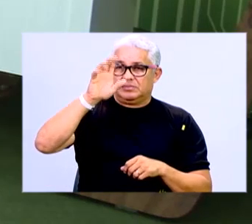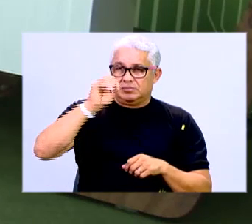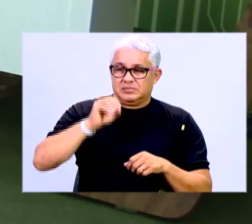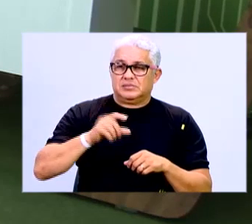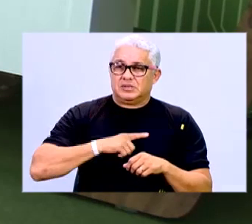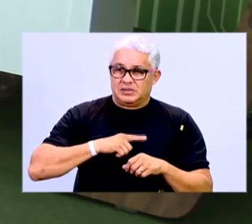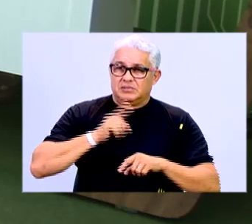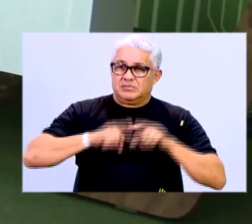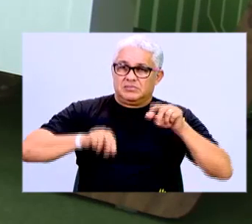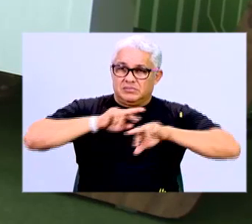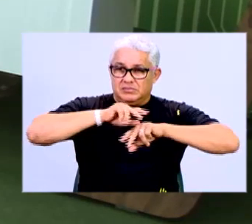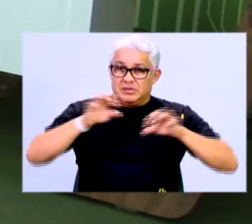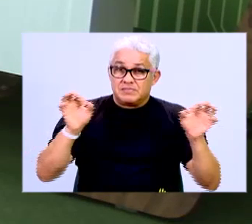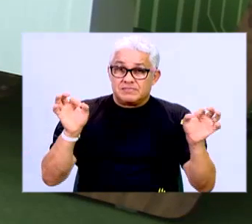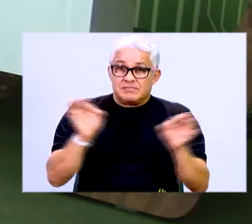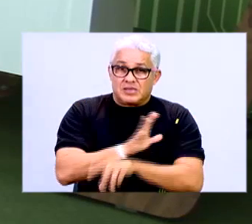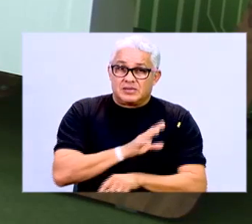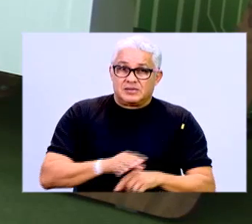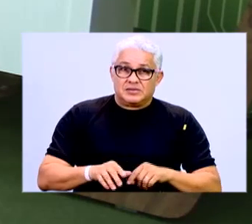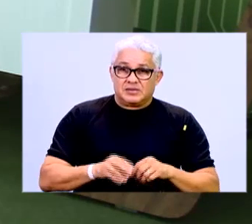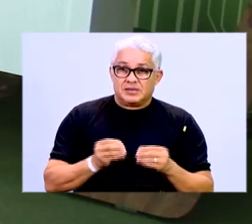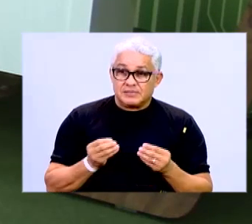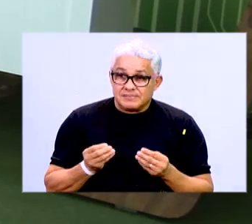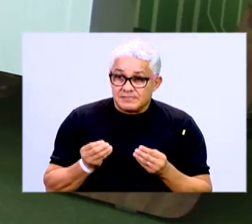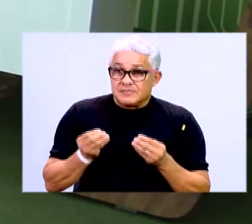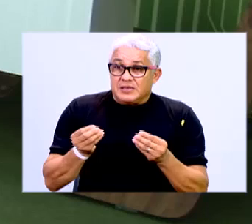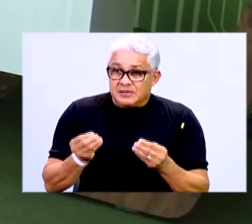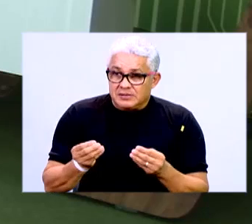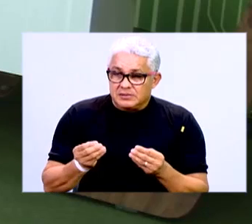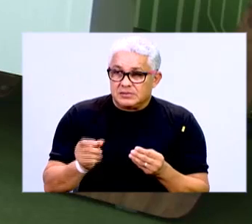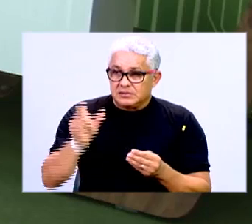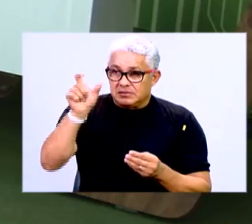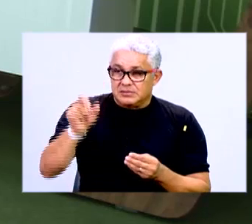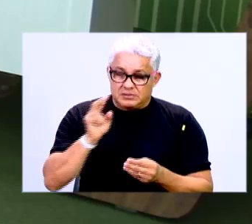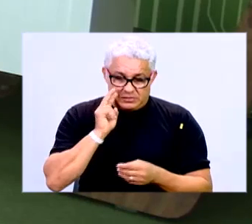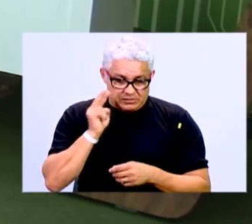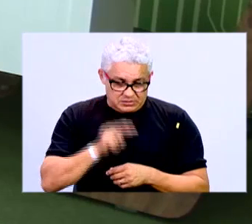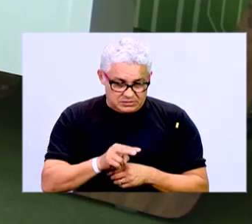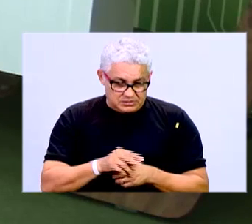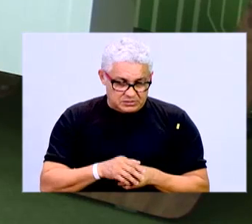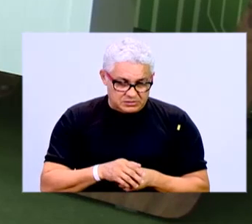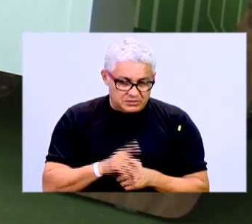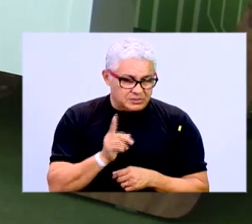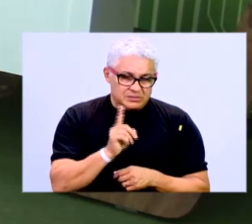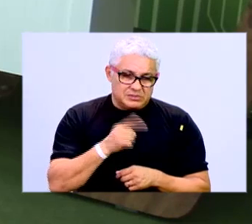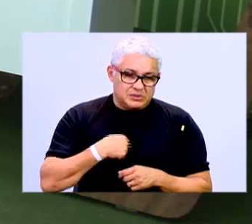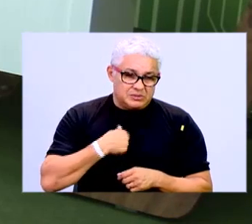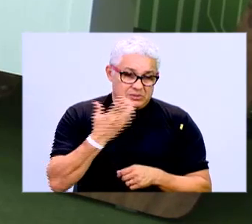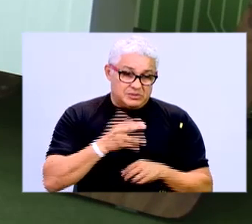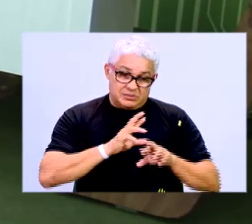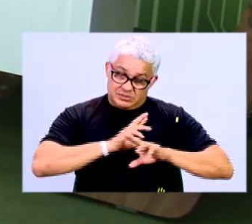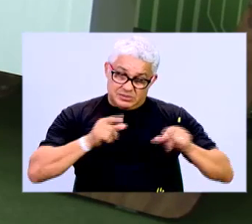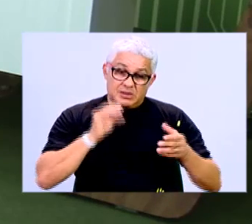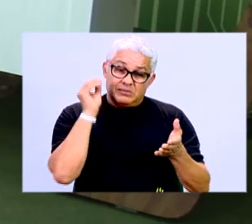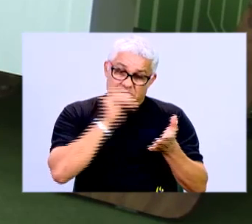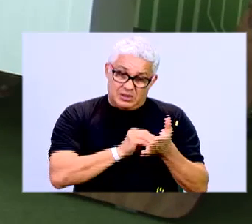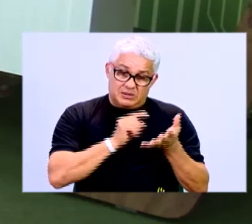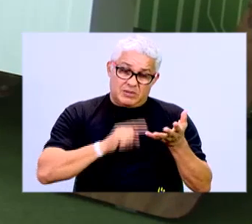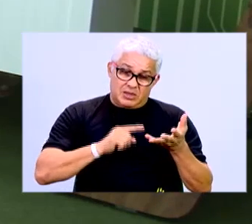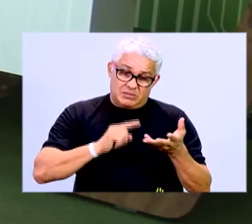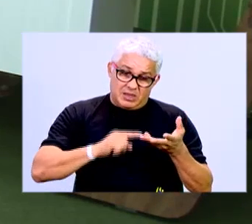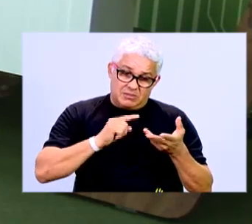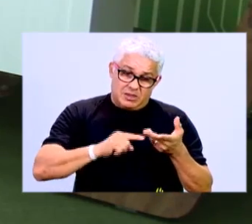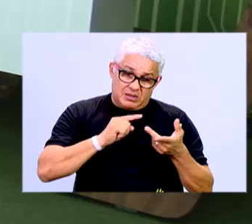produto muitas vezes pronto para entregar para o cliente, a hora que vamos entregar, o cliente olha e diz, não era bem isso que eu queria, está faltando isso, está